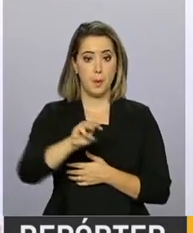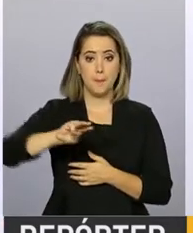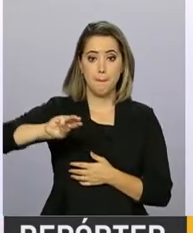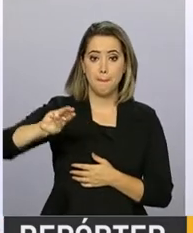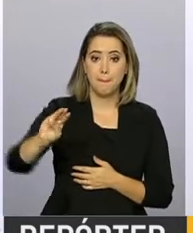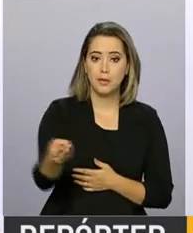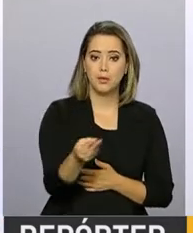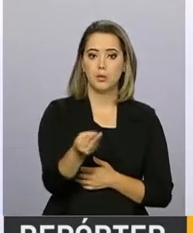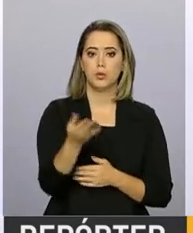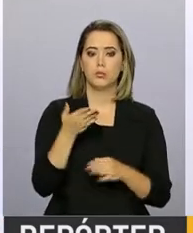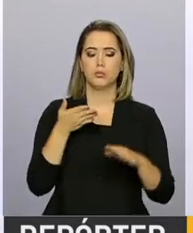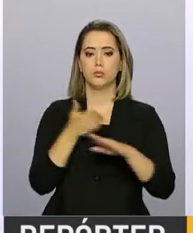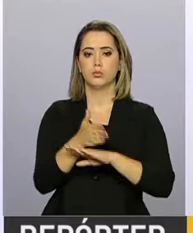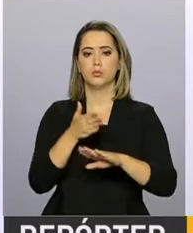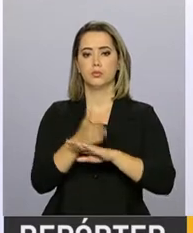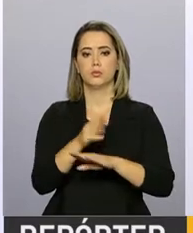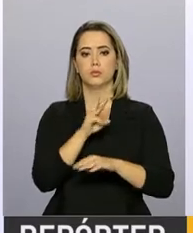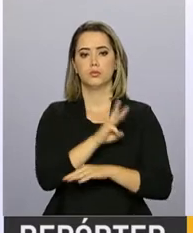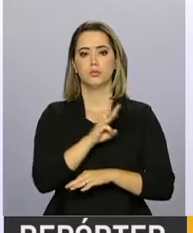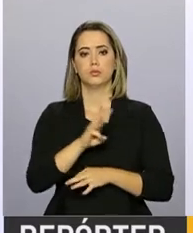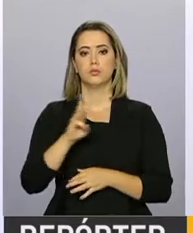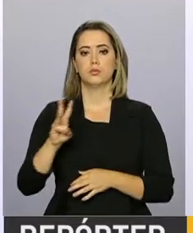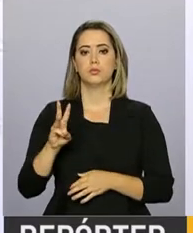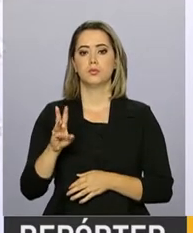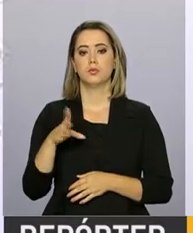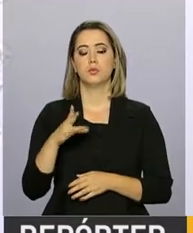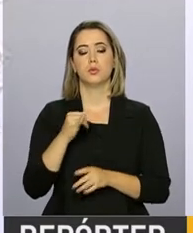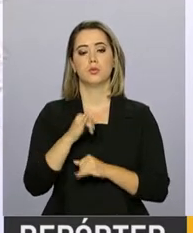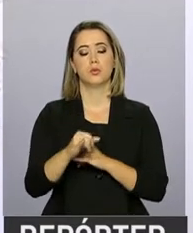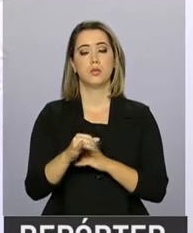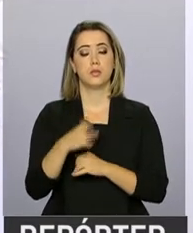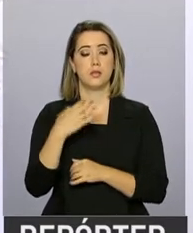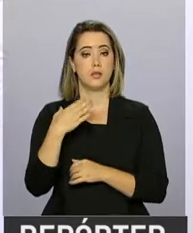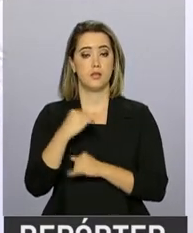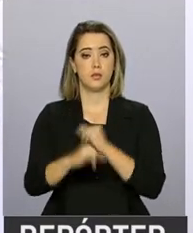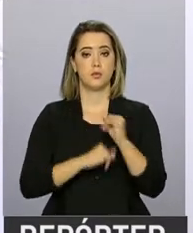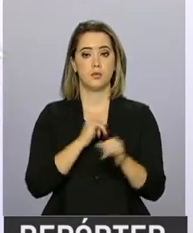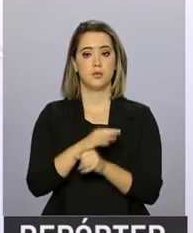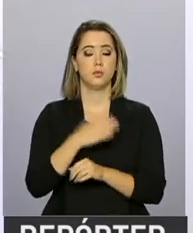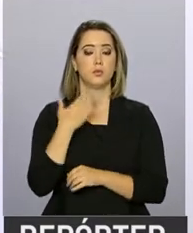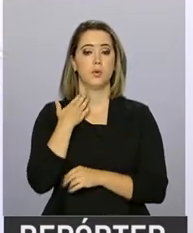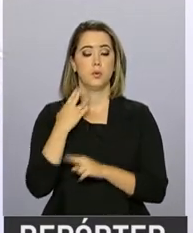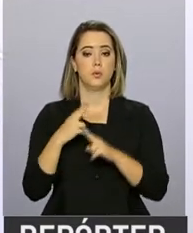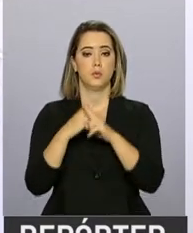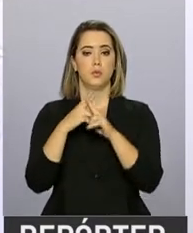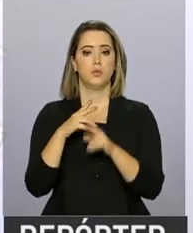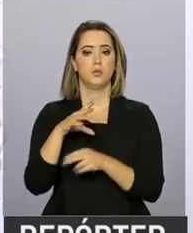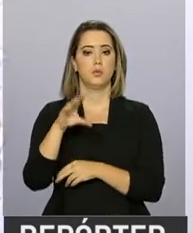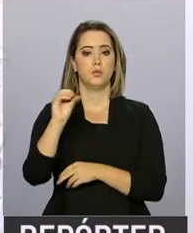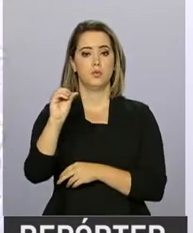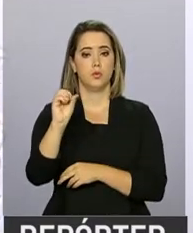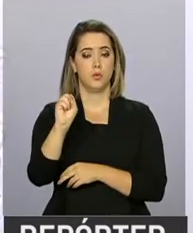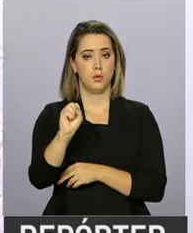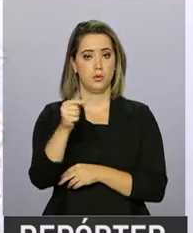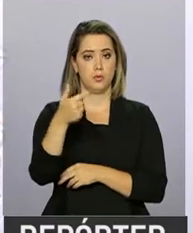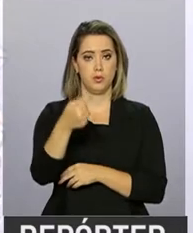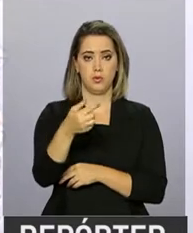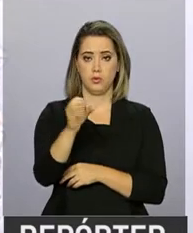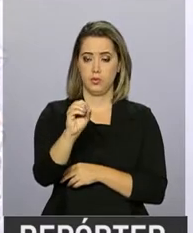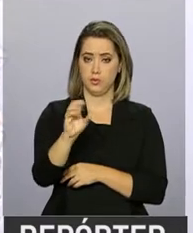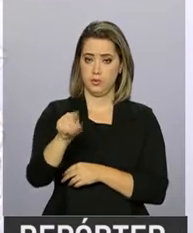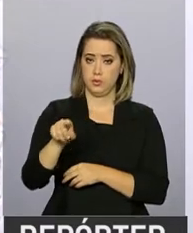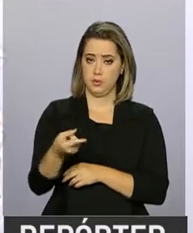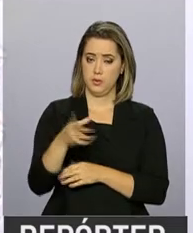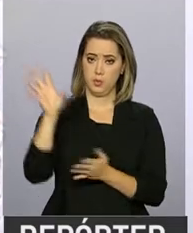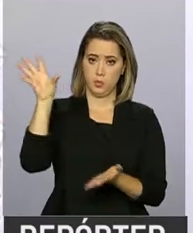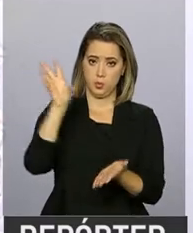de acessos à página da caixa 8 milhões e 700 mil downloads 5 milhões quase seis